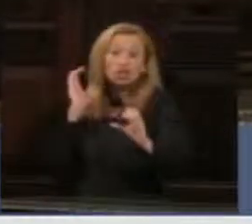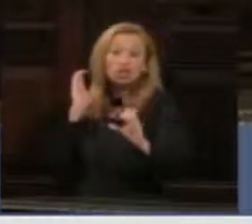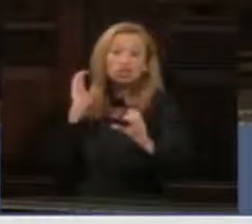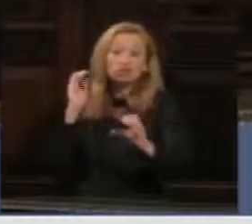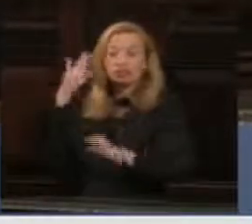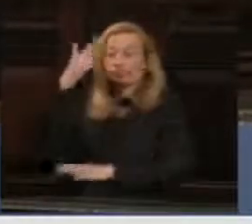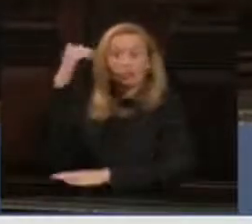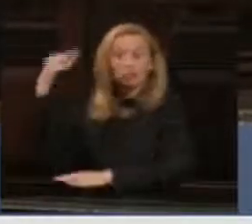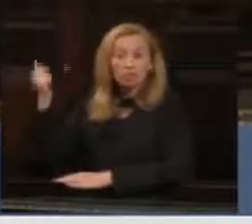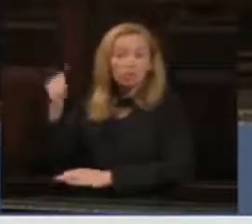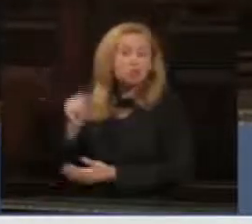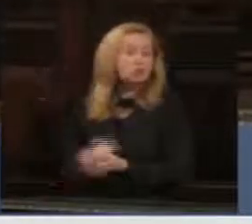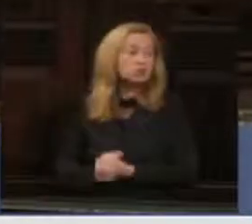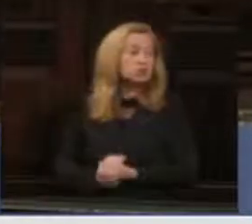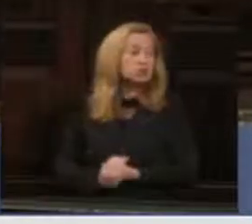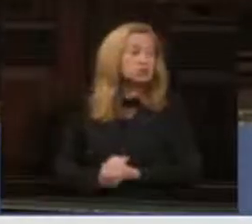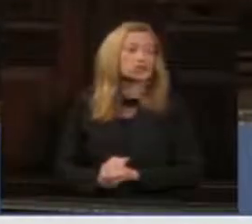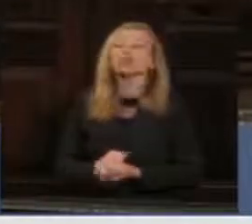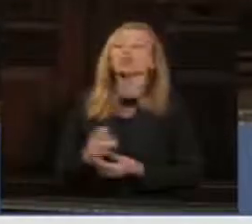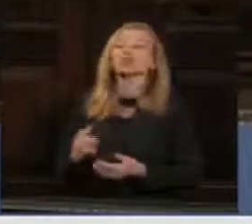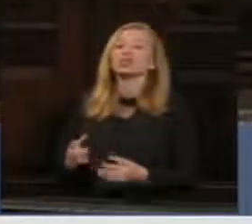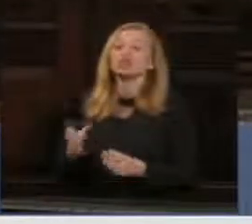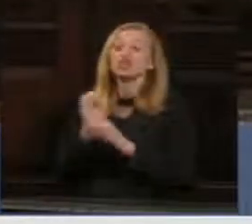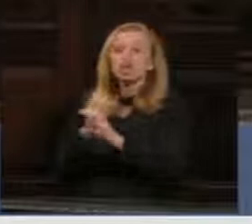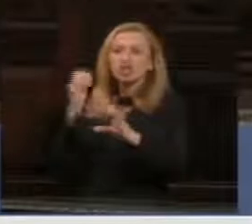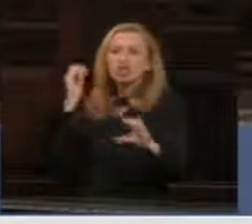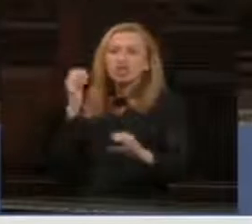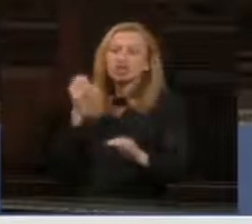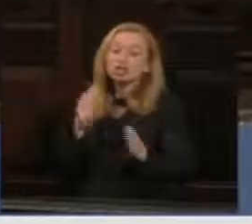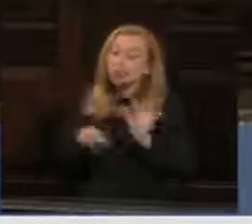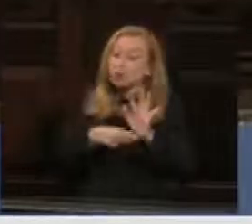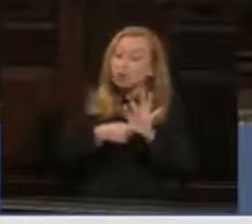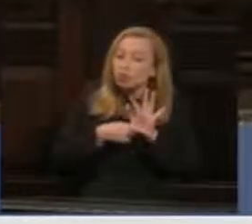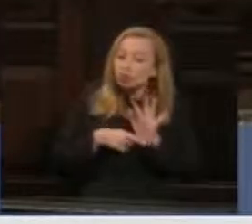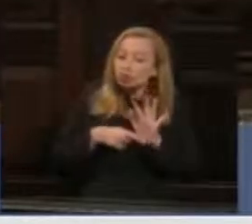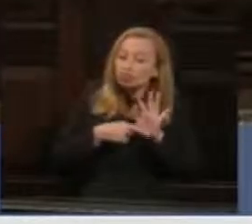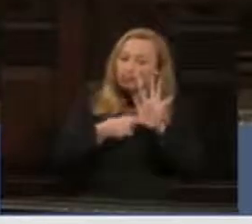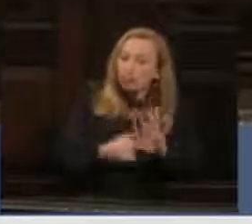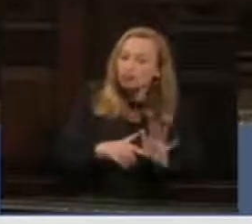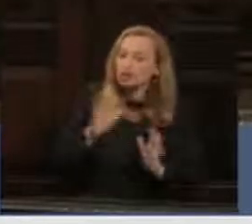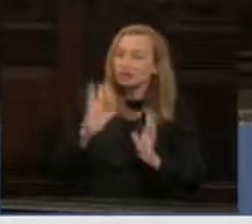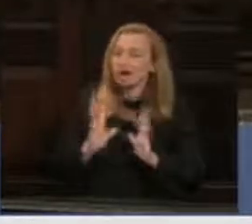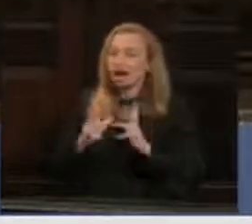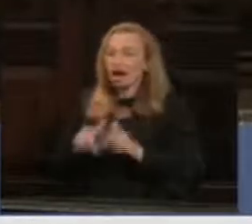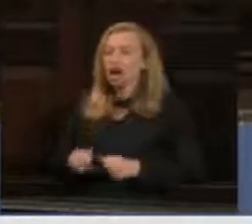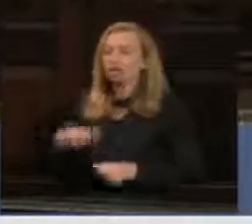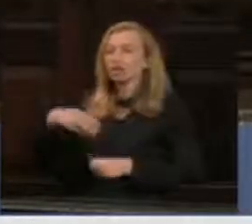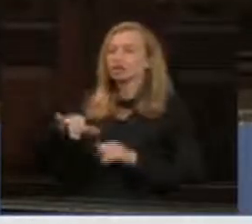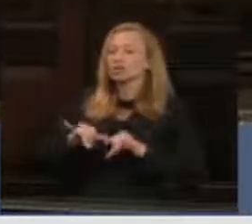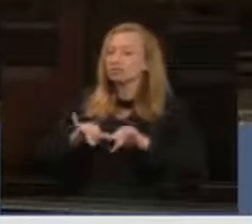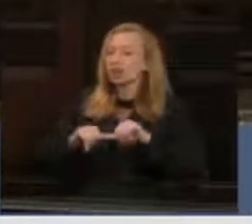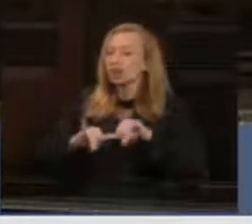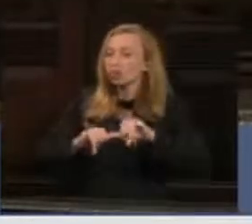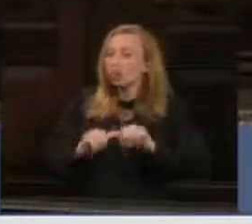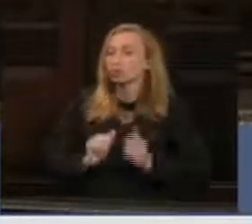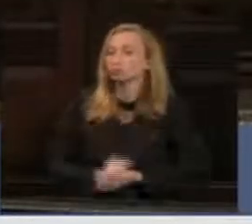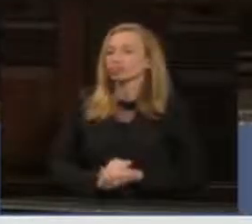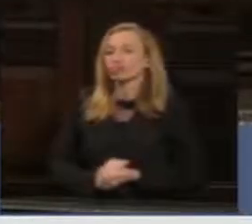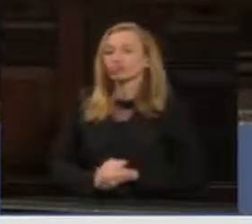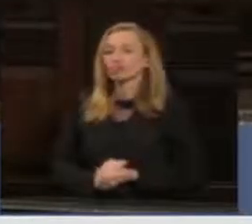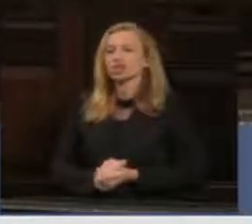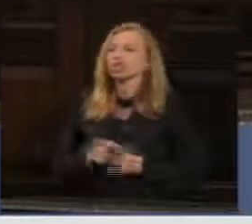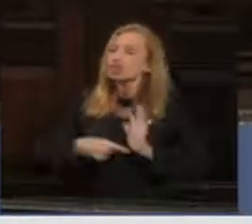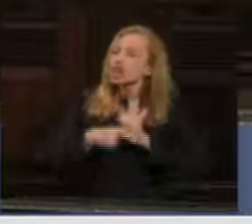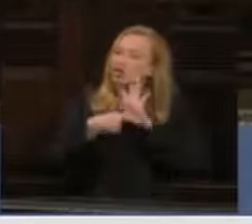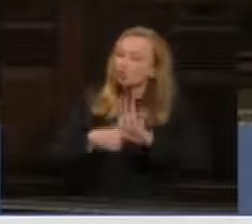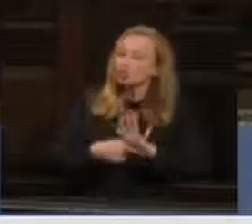que tratavam a água de Guandu, pessoas que eram responsáveis pela distribuição da água pelo interior do